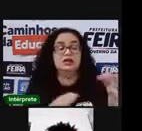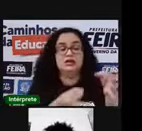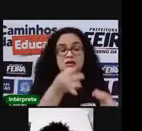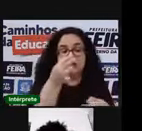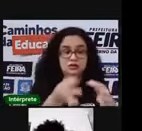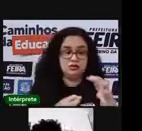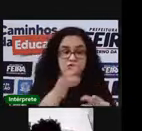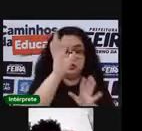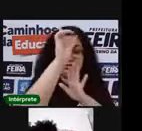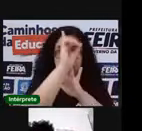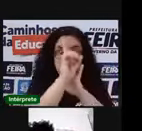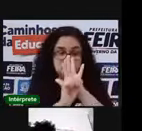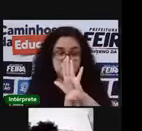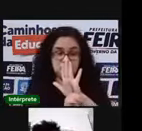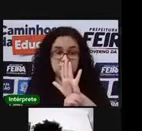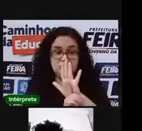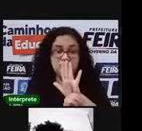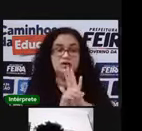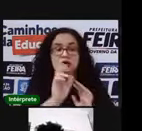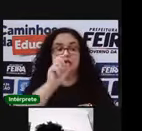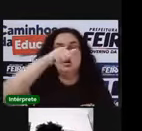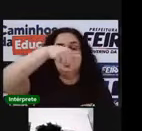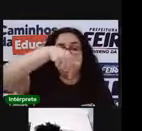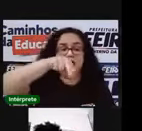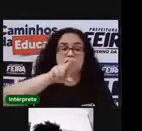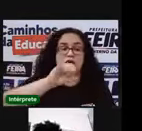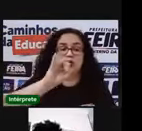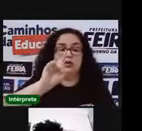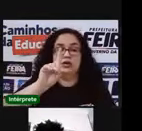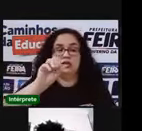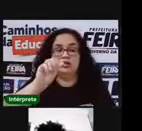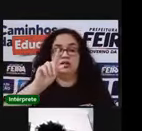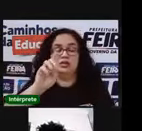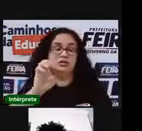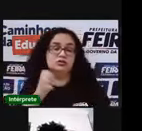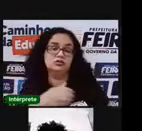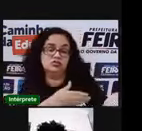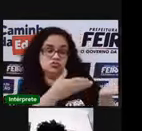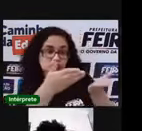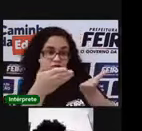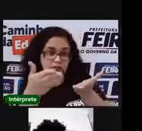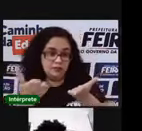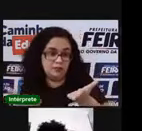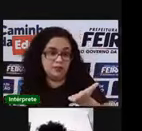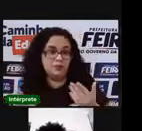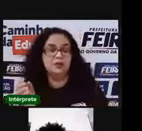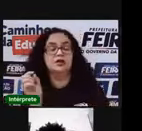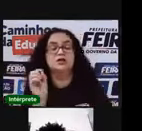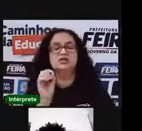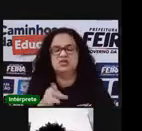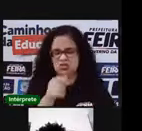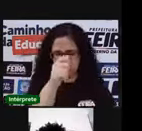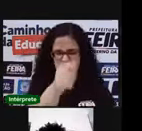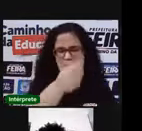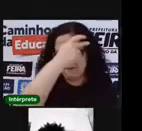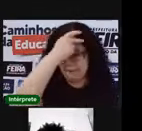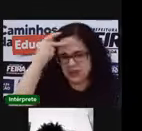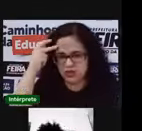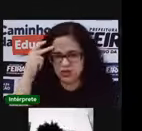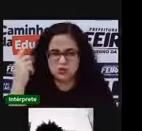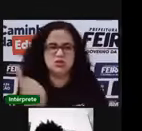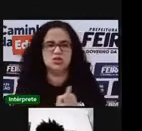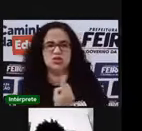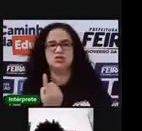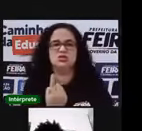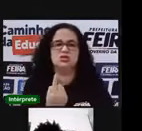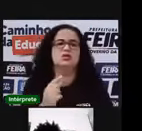do direito, da equidade, a gente está sendo solidário. Se a gente doa, mas eu só dou a fulano, não é?